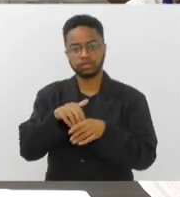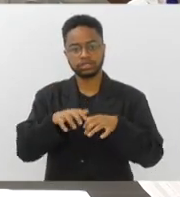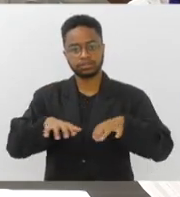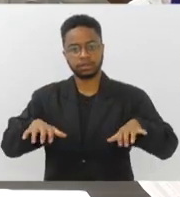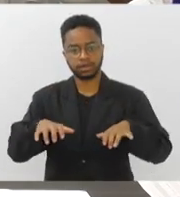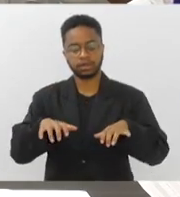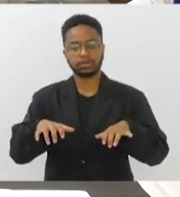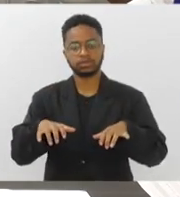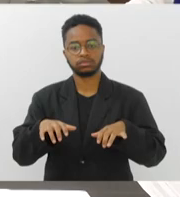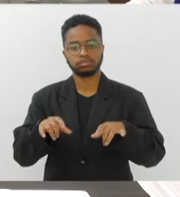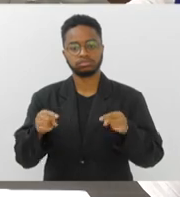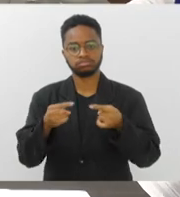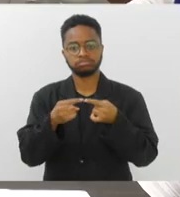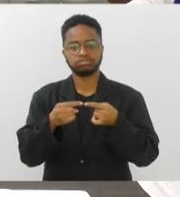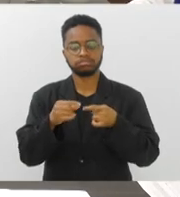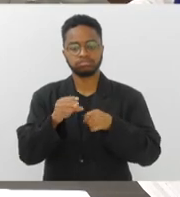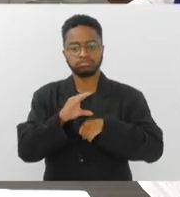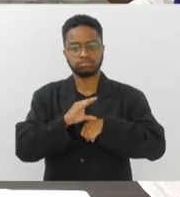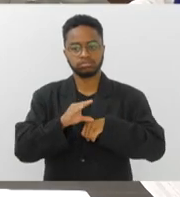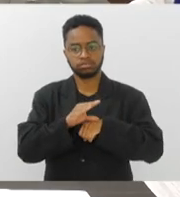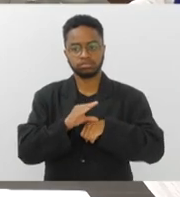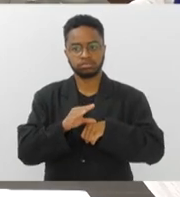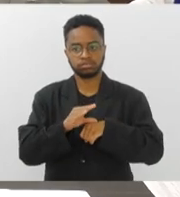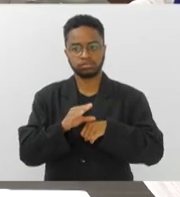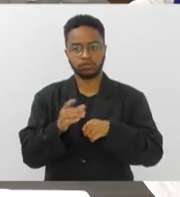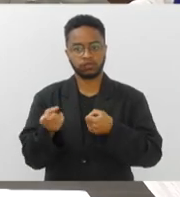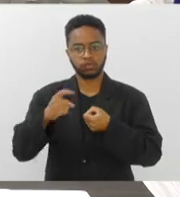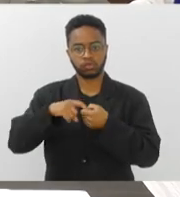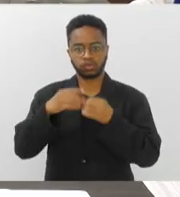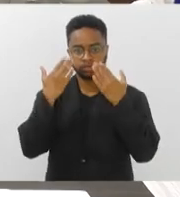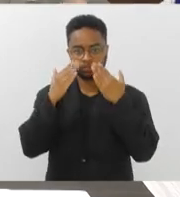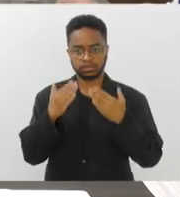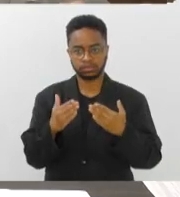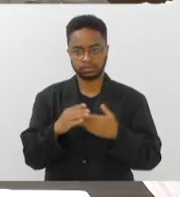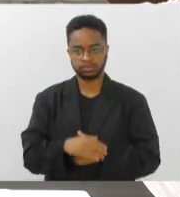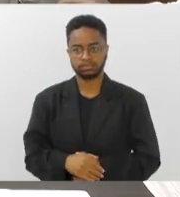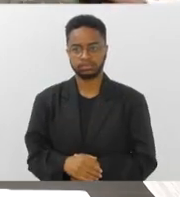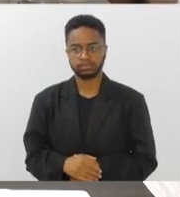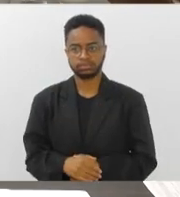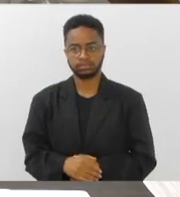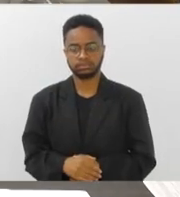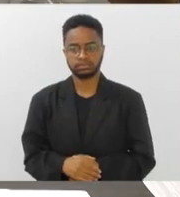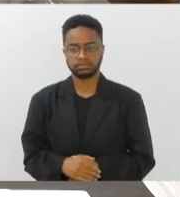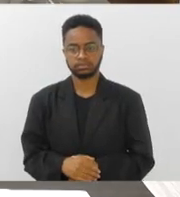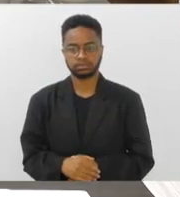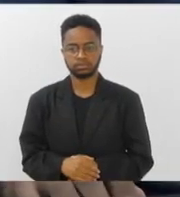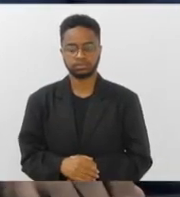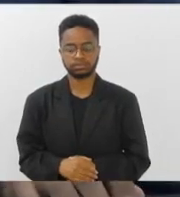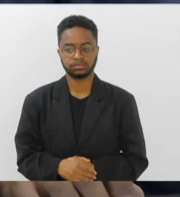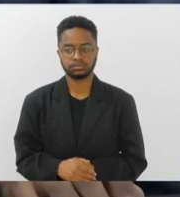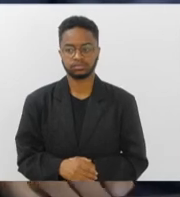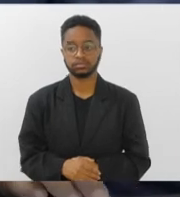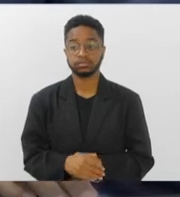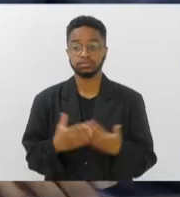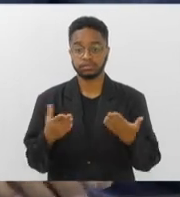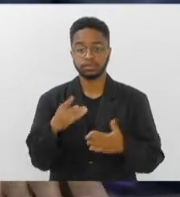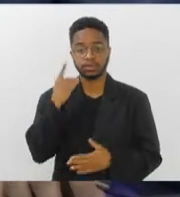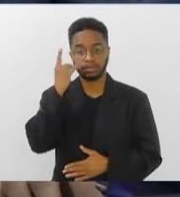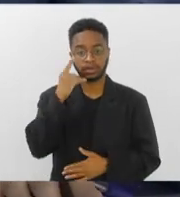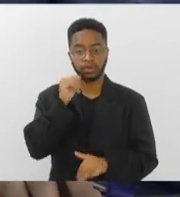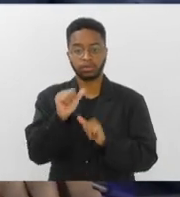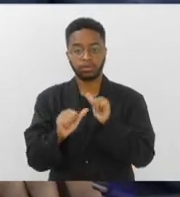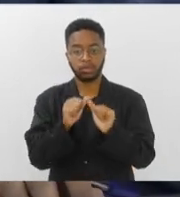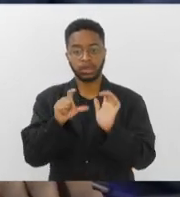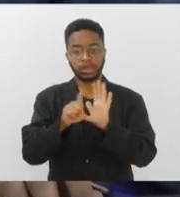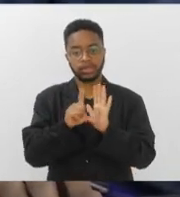constitucionalidade, concluindo por substitutivo. É o retorno de vista. Então. E o deputado Cozolino, ele passa a alterar uma